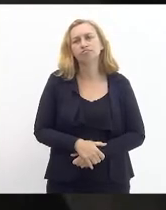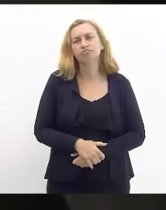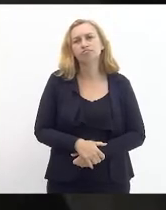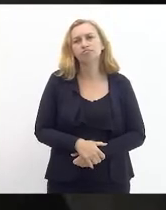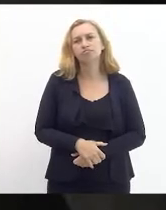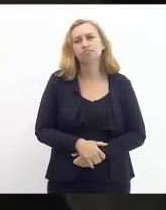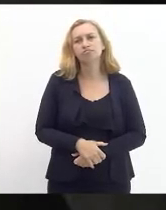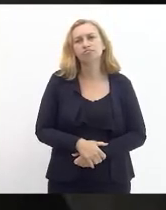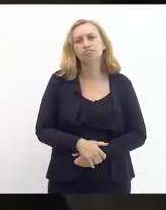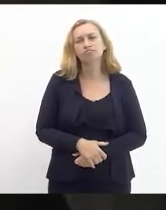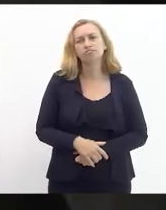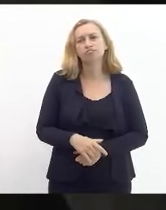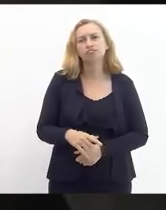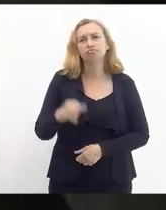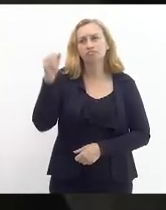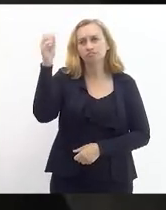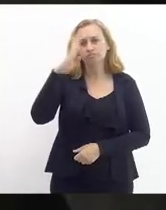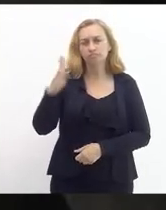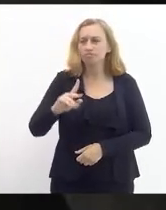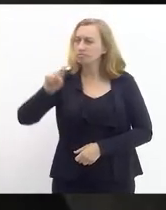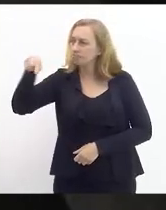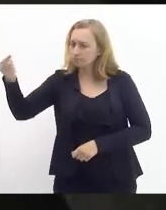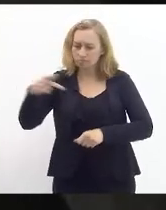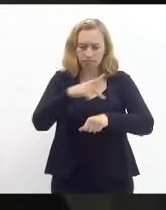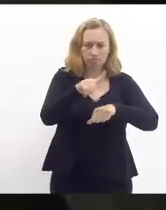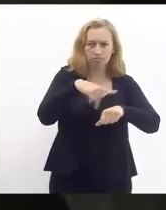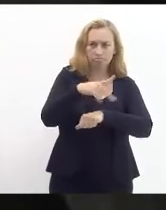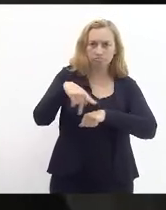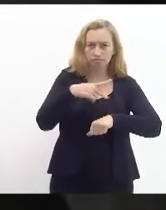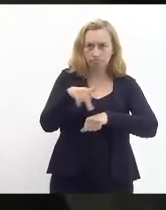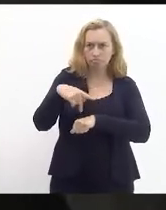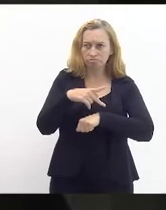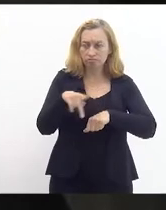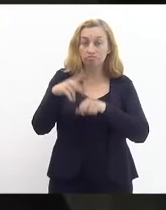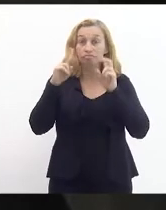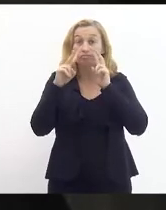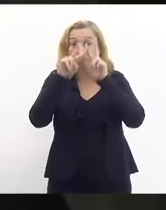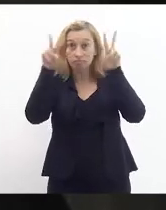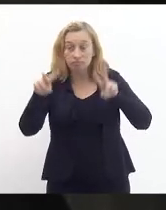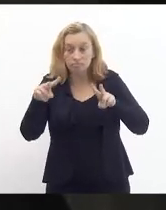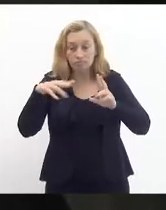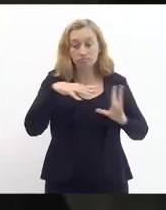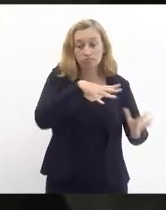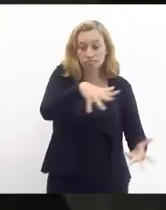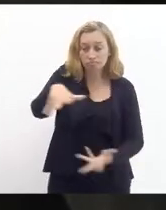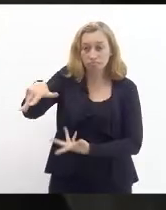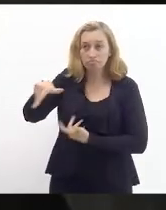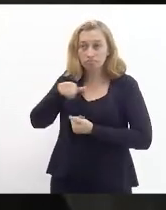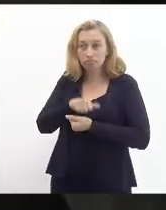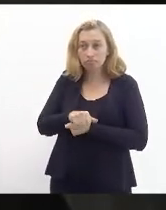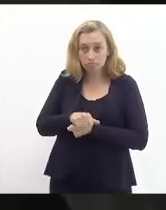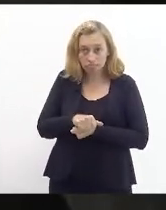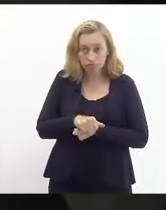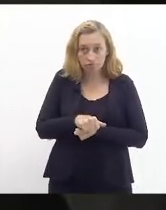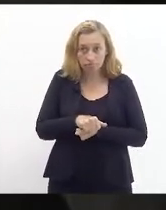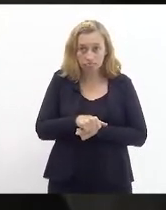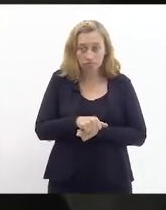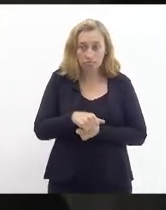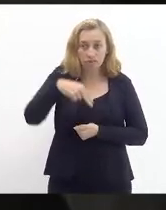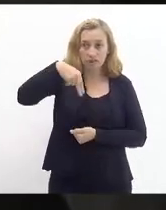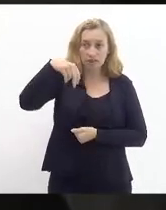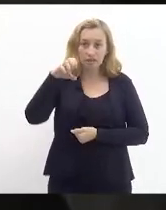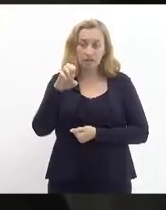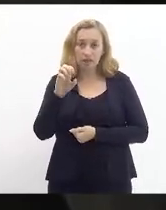consolidou no Brasil em outros países uma concepção uma visão de mundo é classificada como